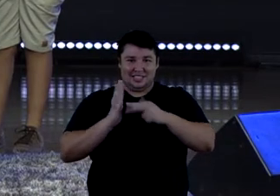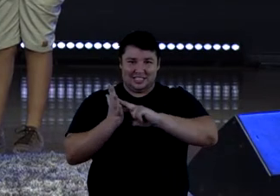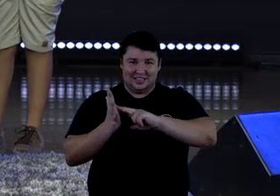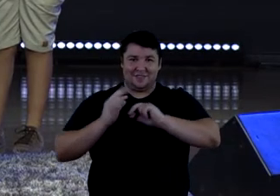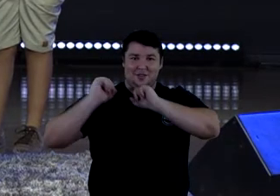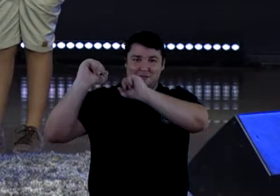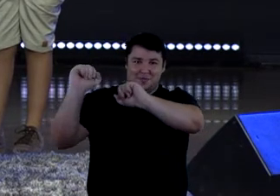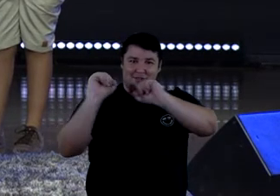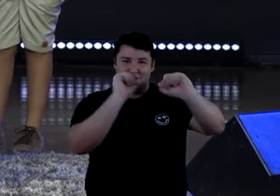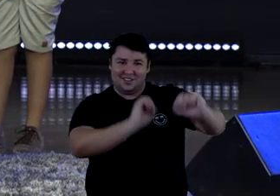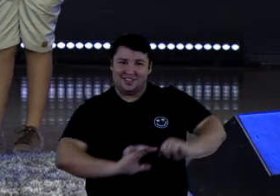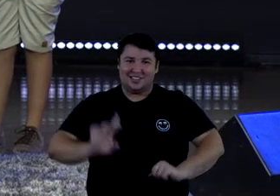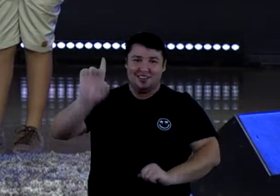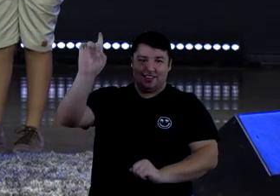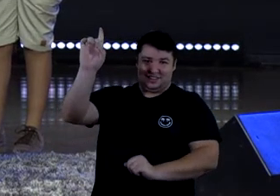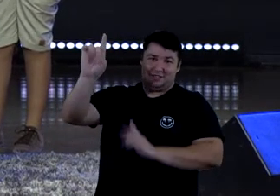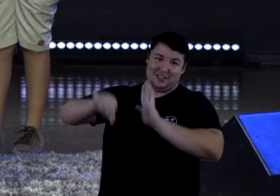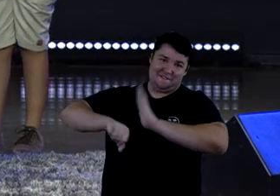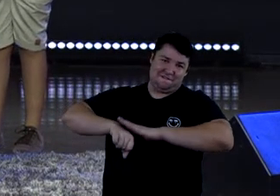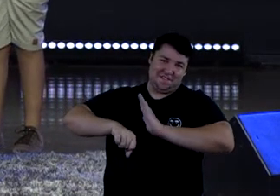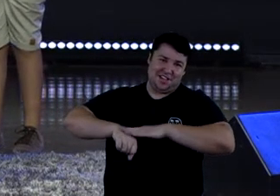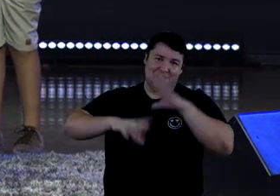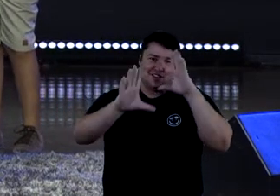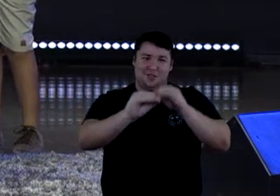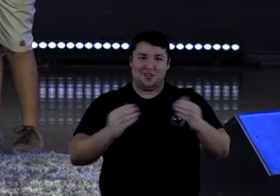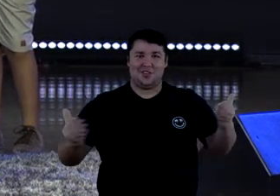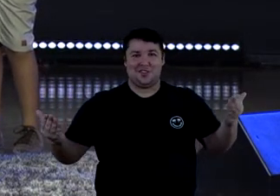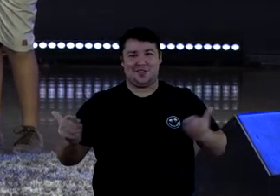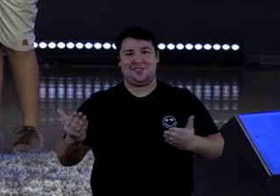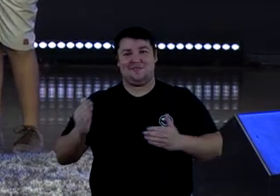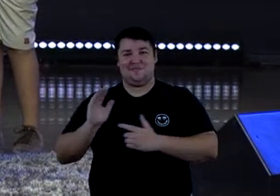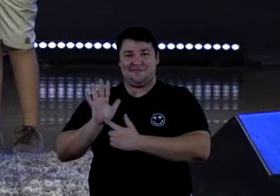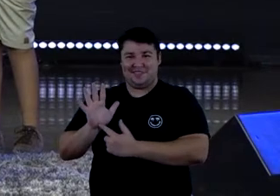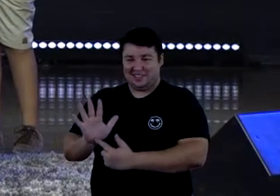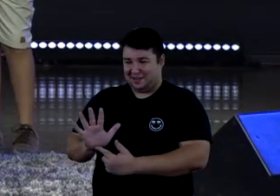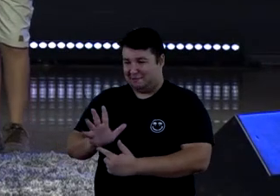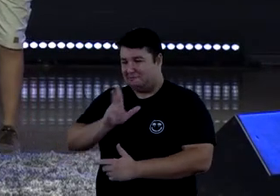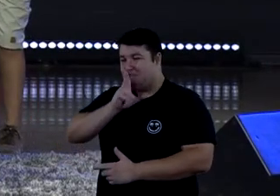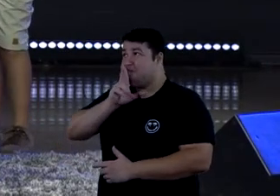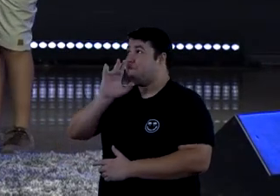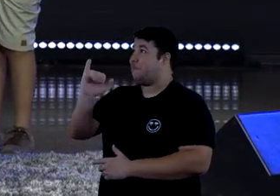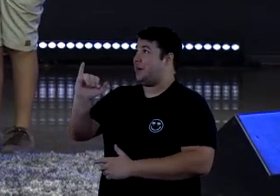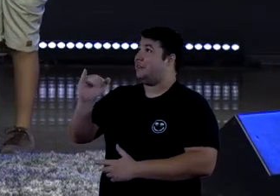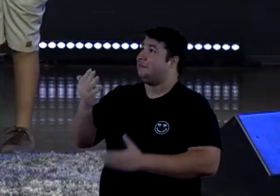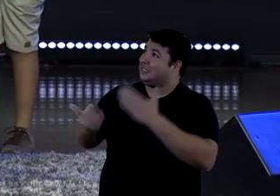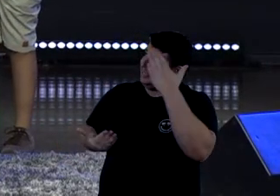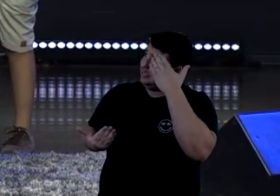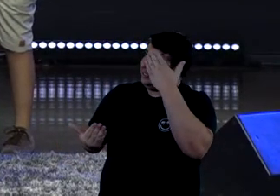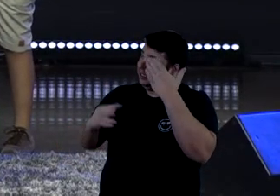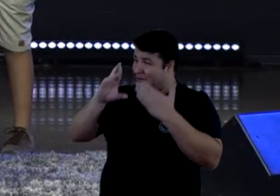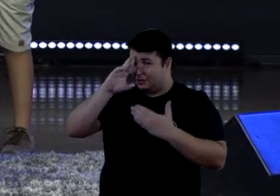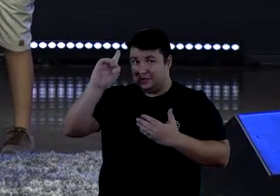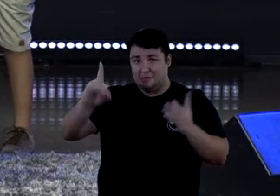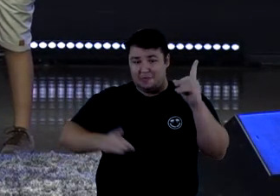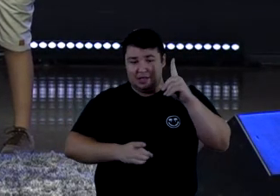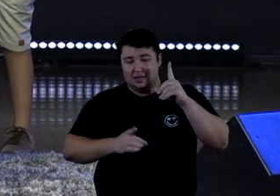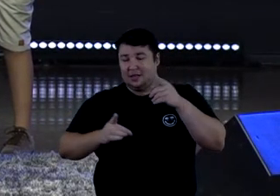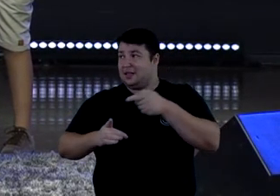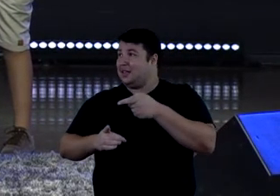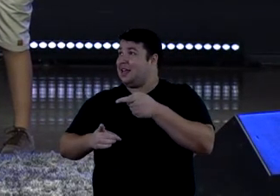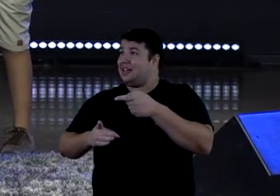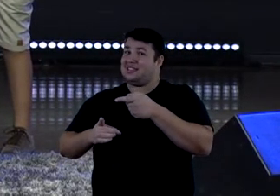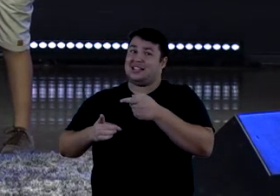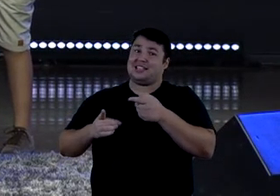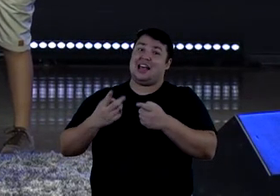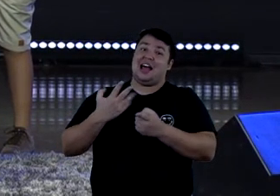poderosos daquilo que Deus está fazendo nessa noite. Levante as mãos para cá. Pai, quero te agradecer por essas alianças e consagrá-las